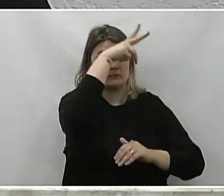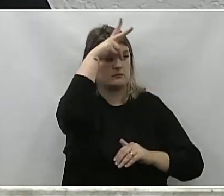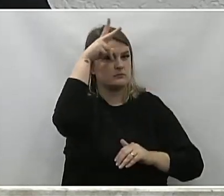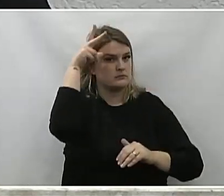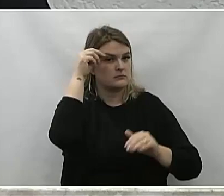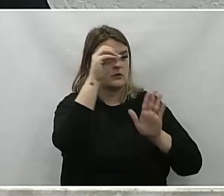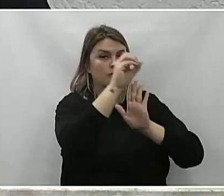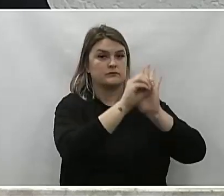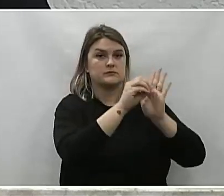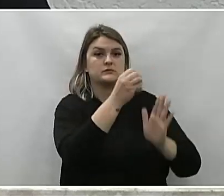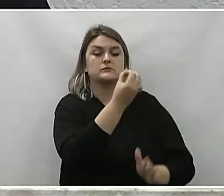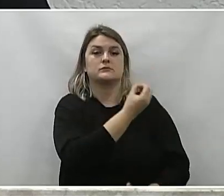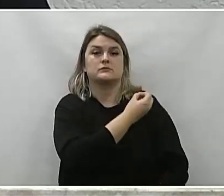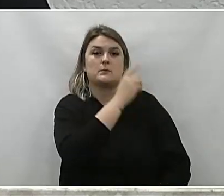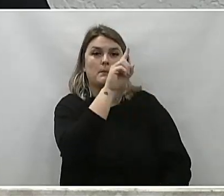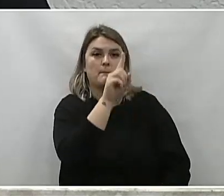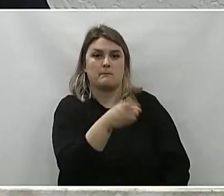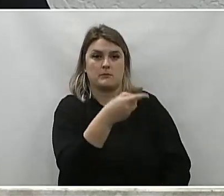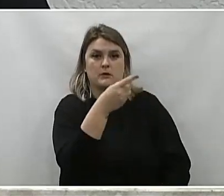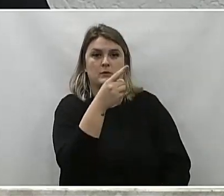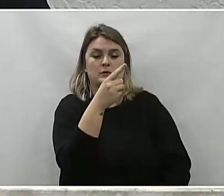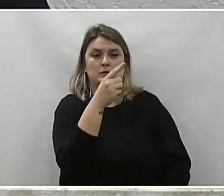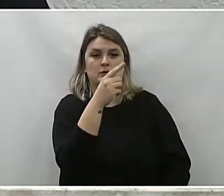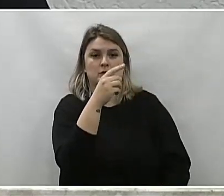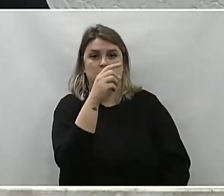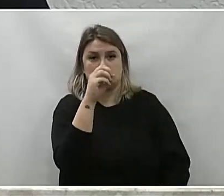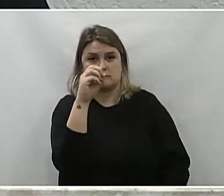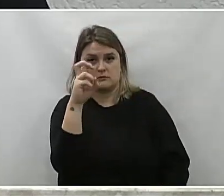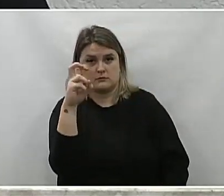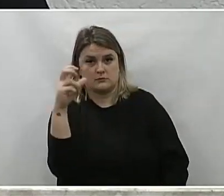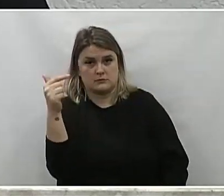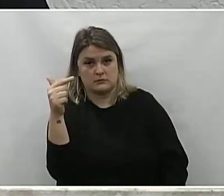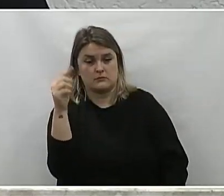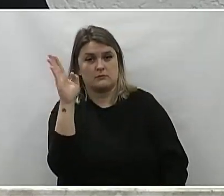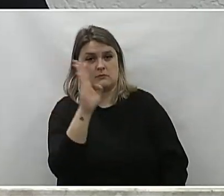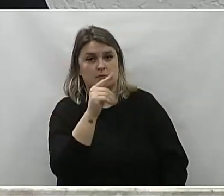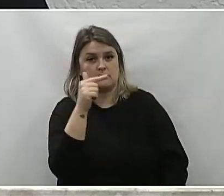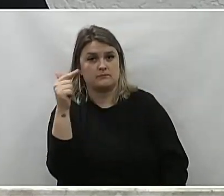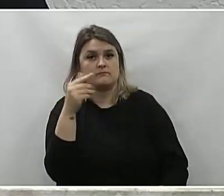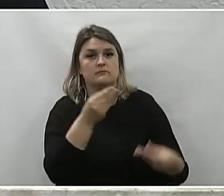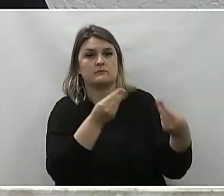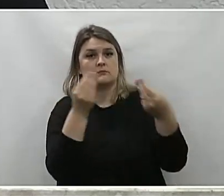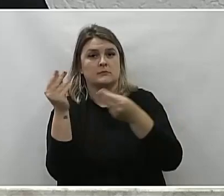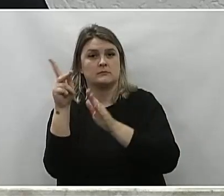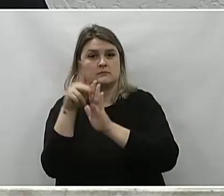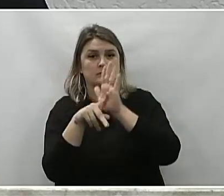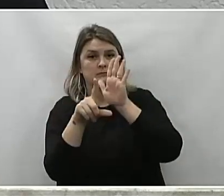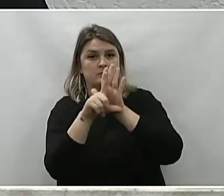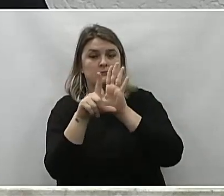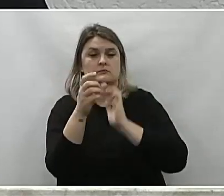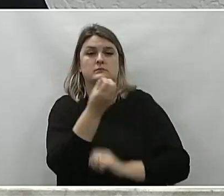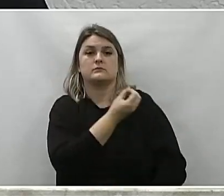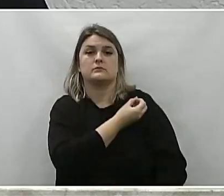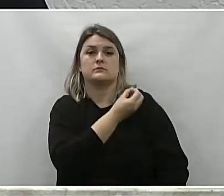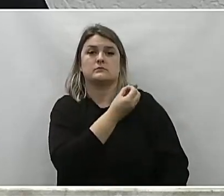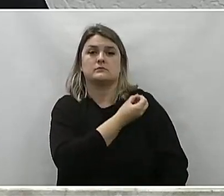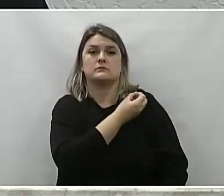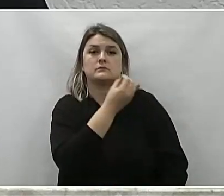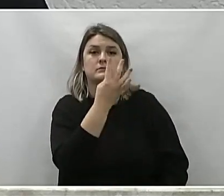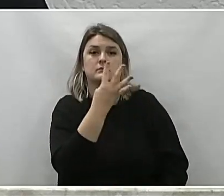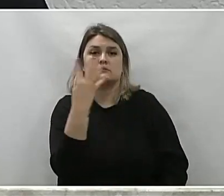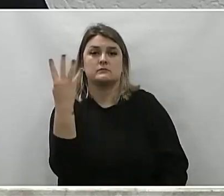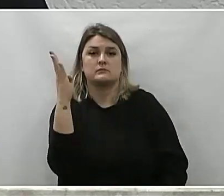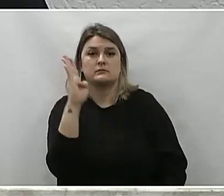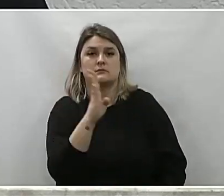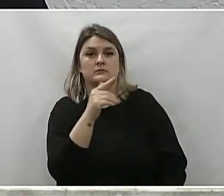Ofício de números 1500 1052 de 2022 encaminho o projeto de leordinária de número